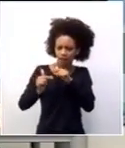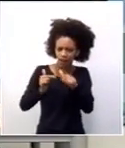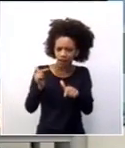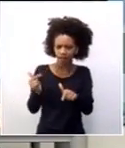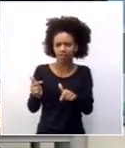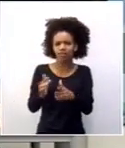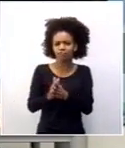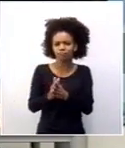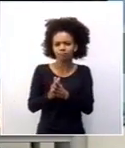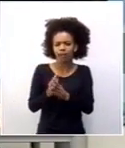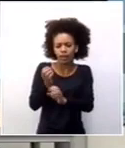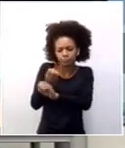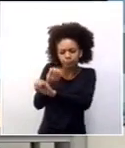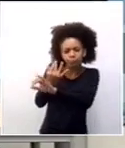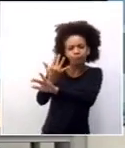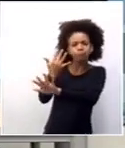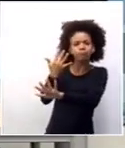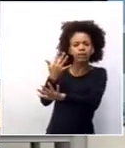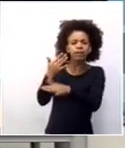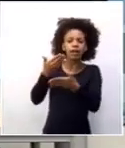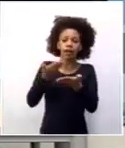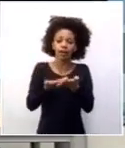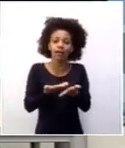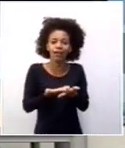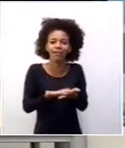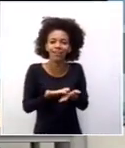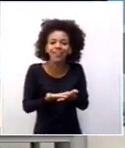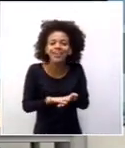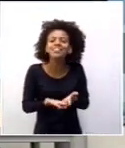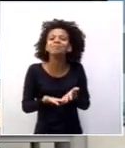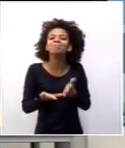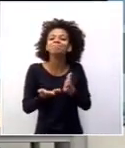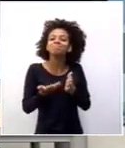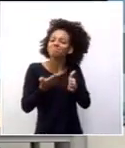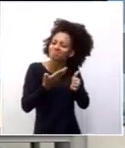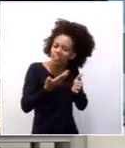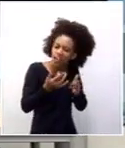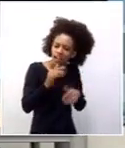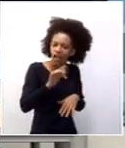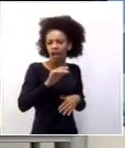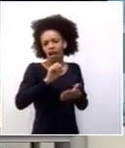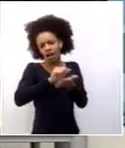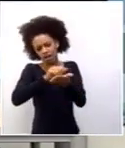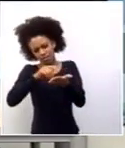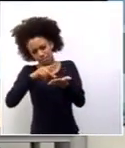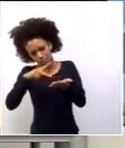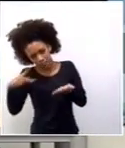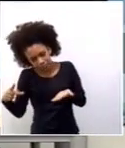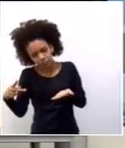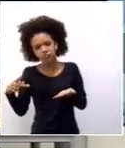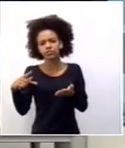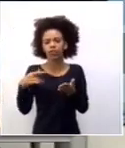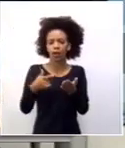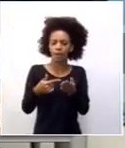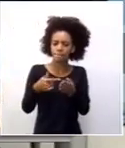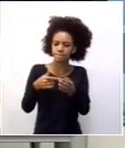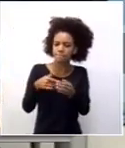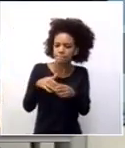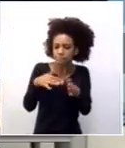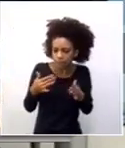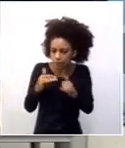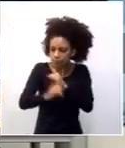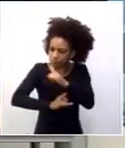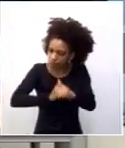ensino à distância, tá? Que nós temos essas aulas pelo aplicativo, pela internet.